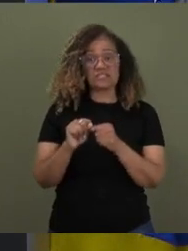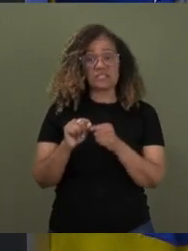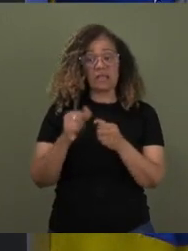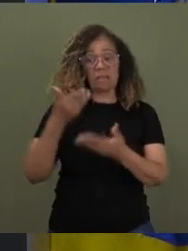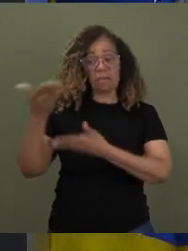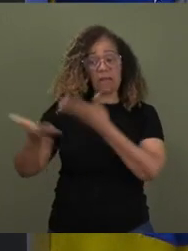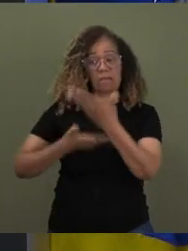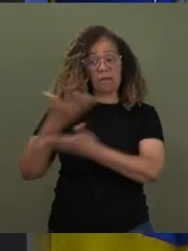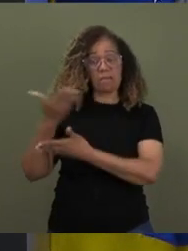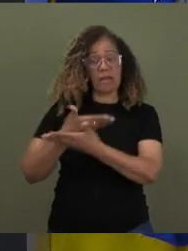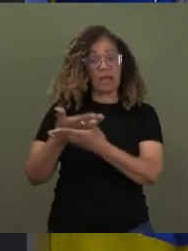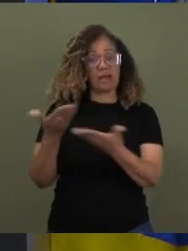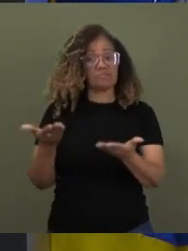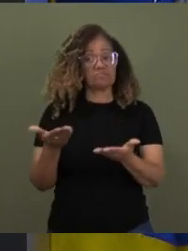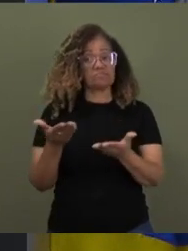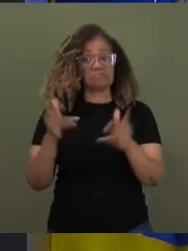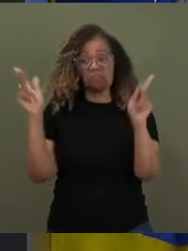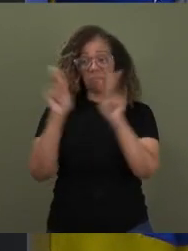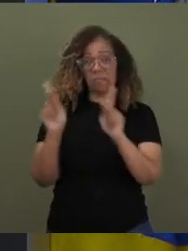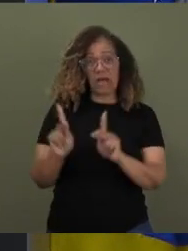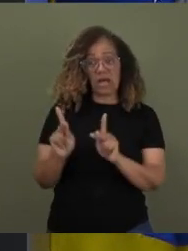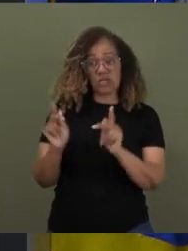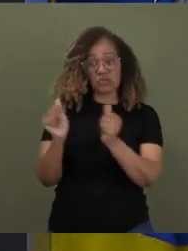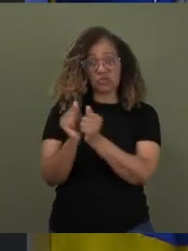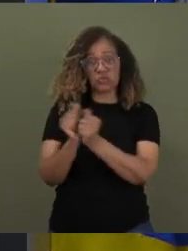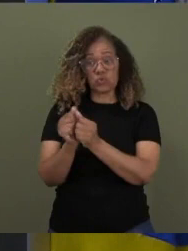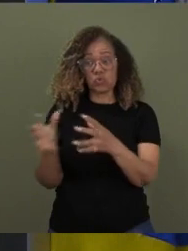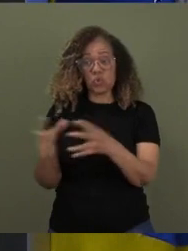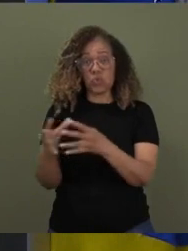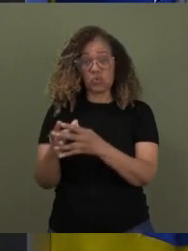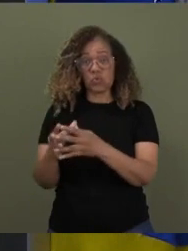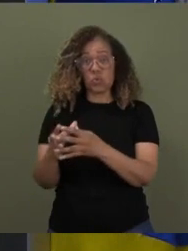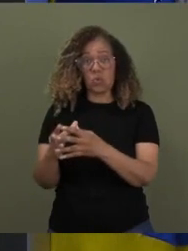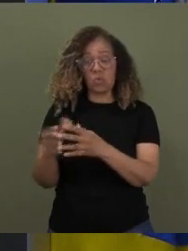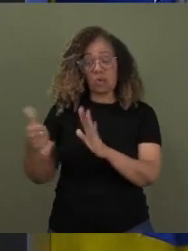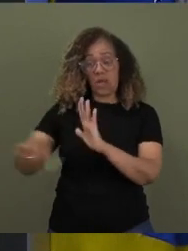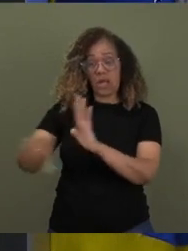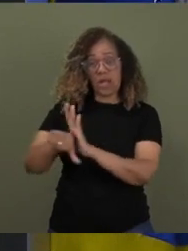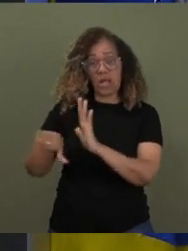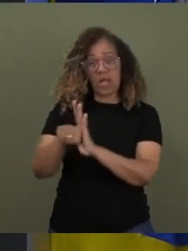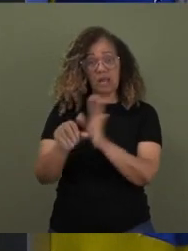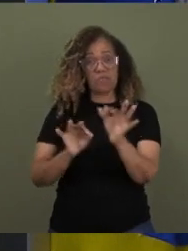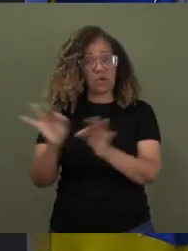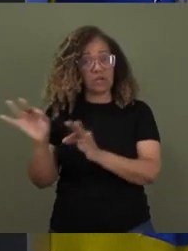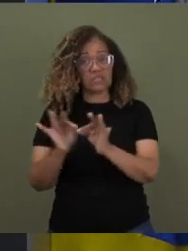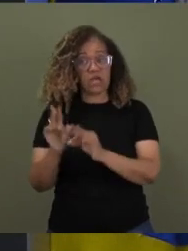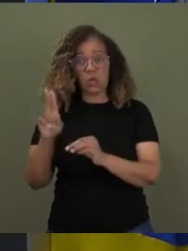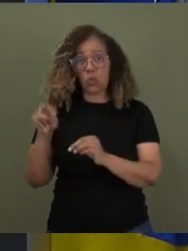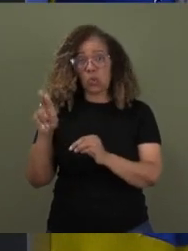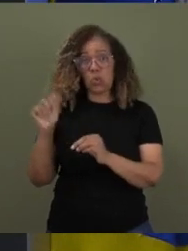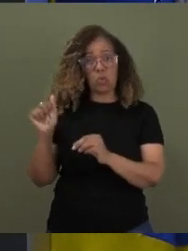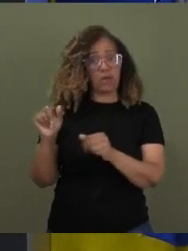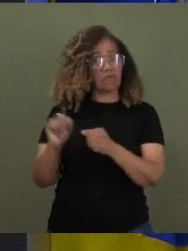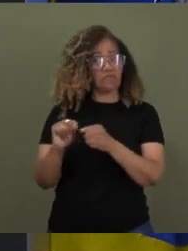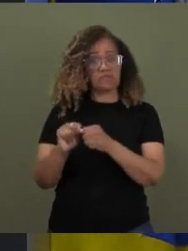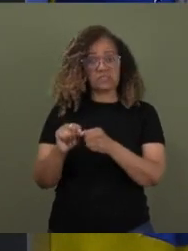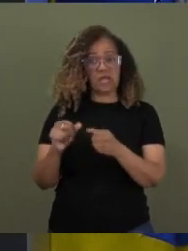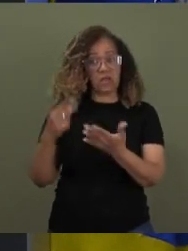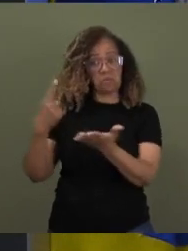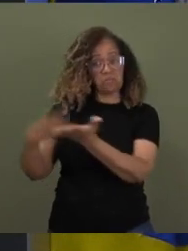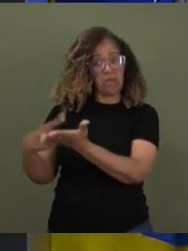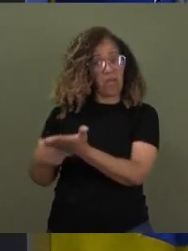o crime organizado, com as pessoas que vendem vários derivados da maconha e tentaram